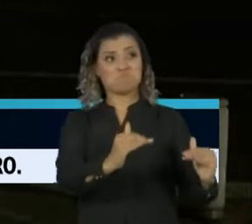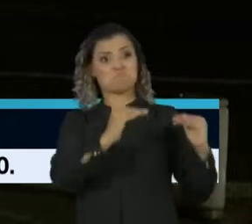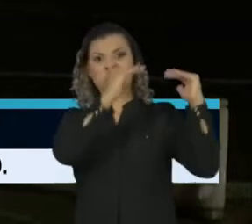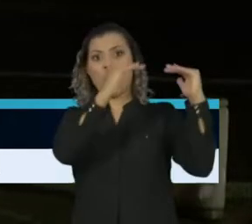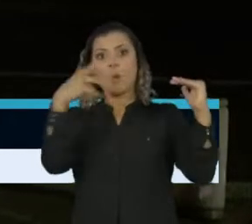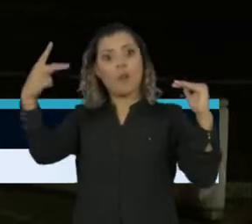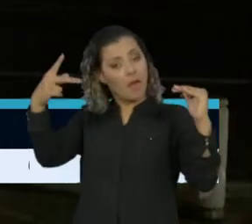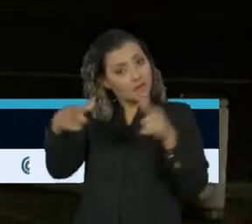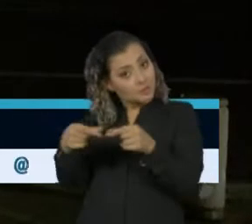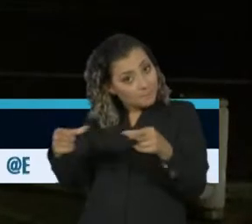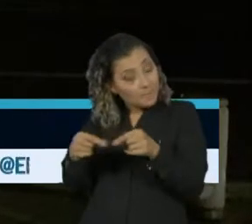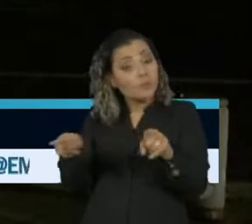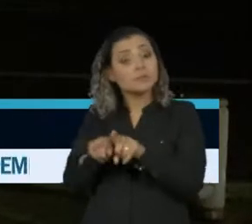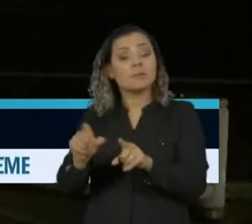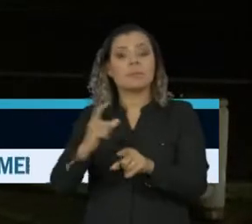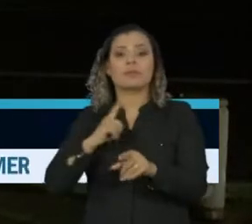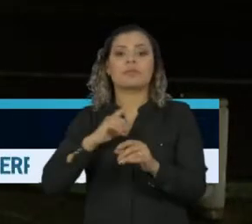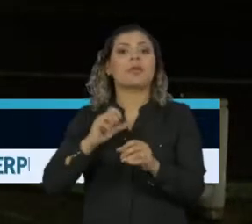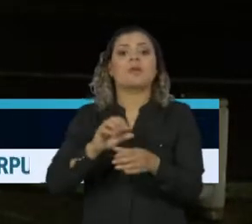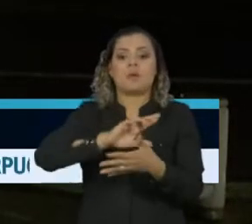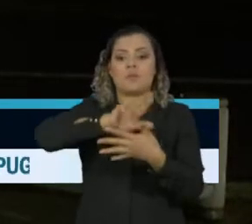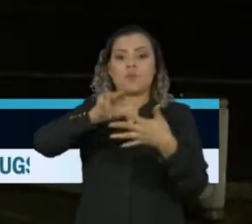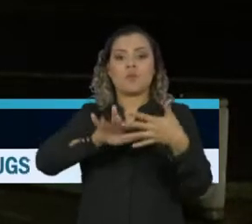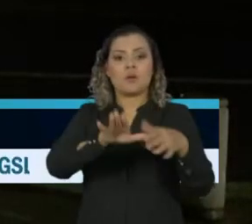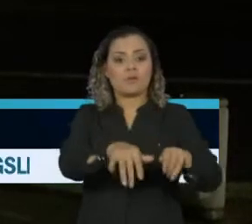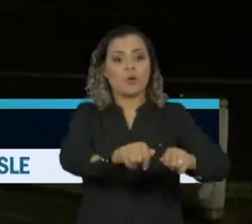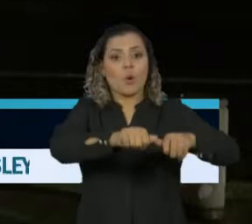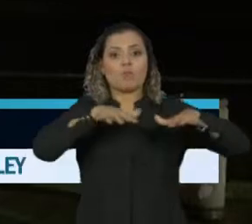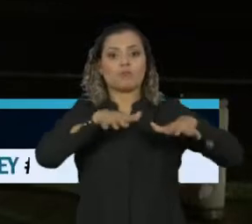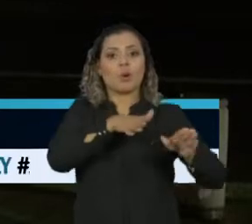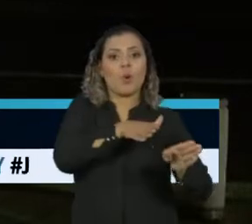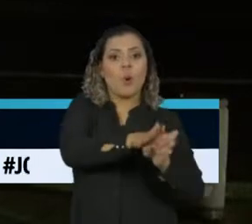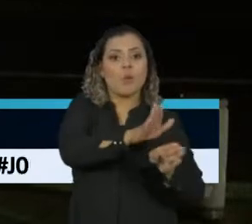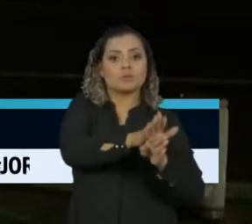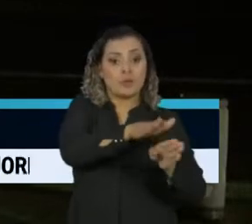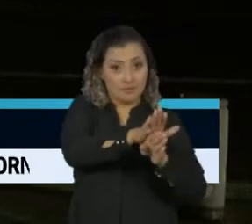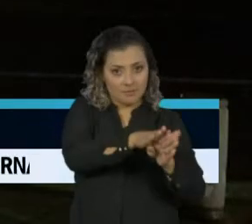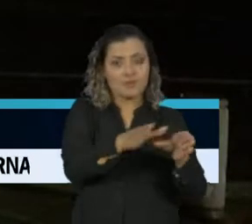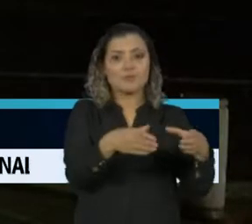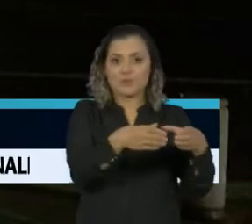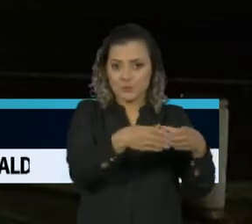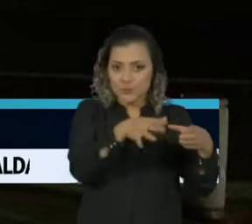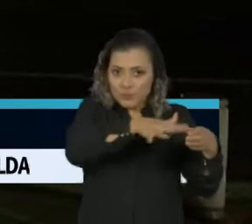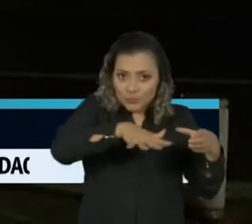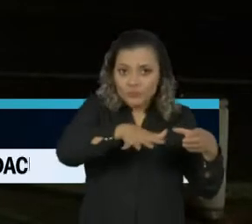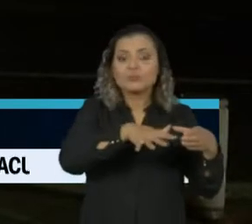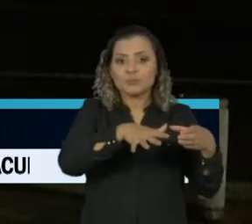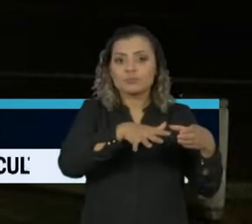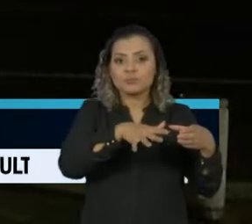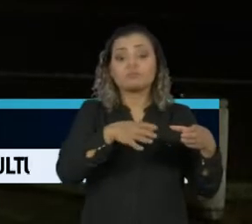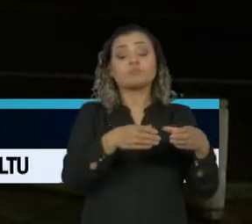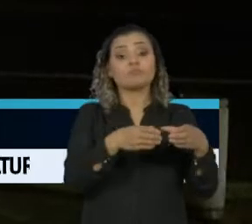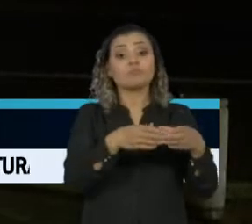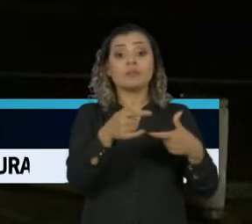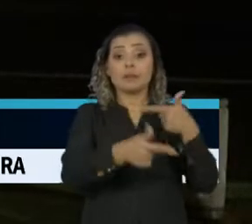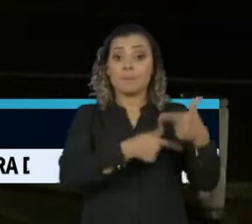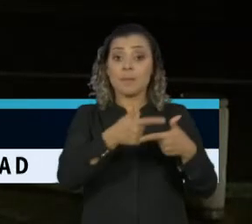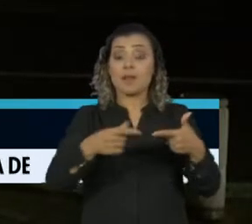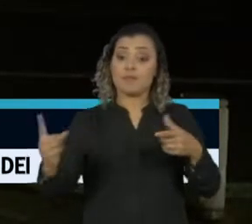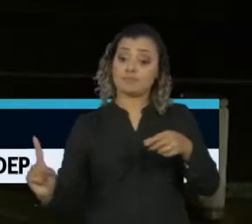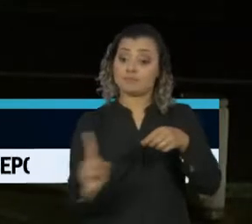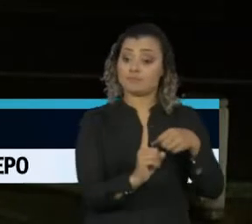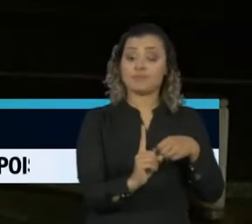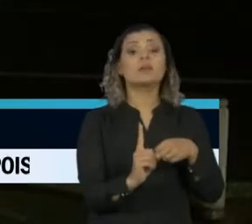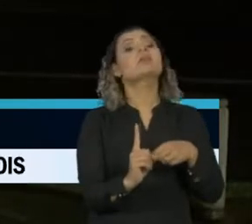e detém a maioria na Câmara dos conselheiros junto com seu parceiro de coalizão comer Itu suga deve